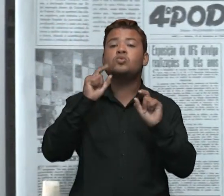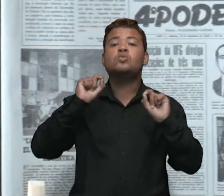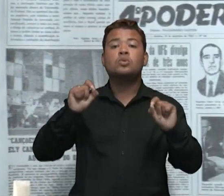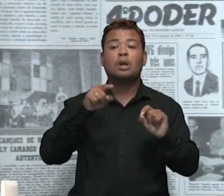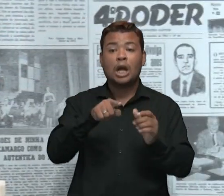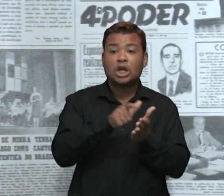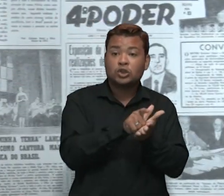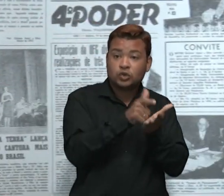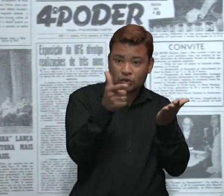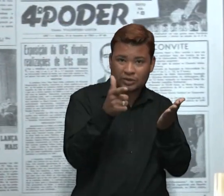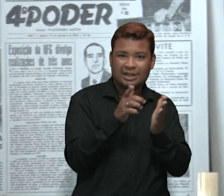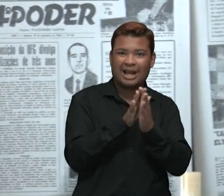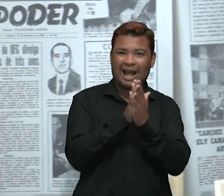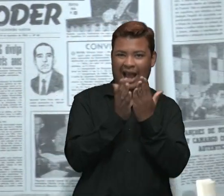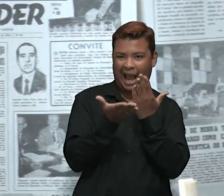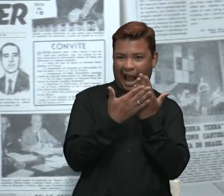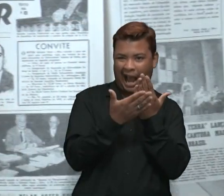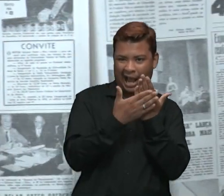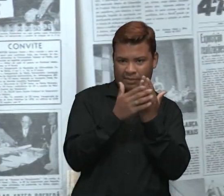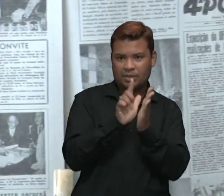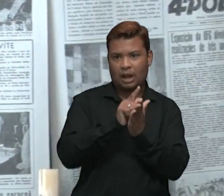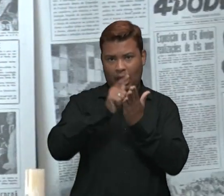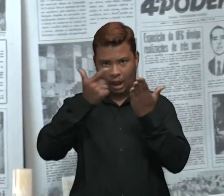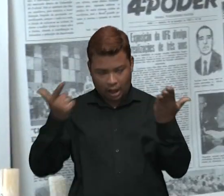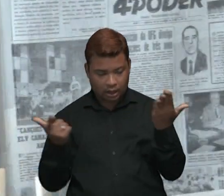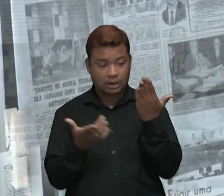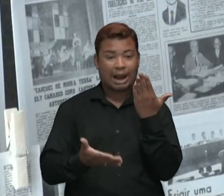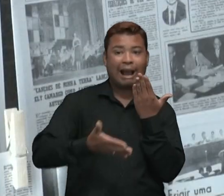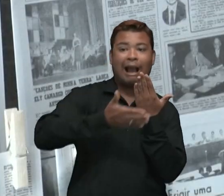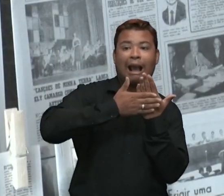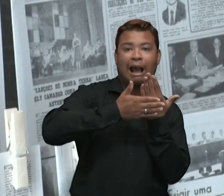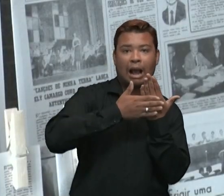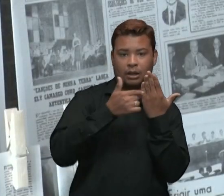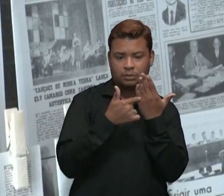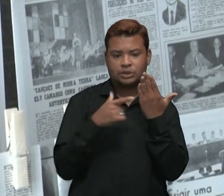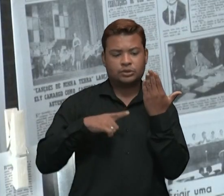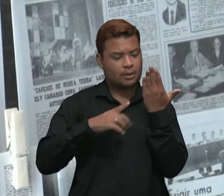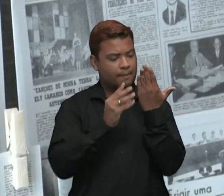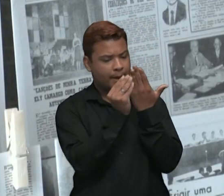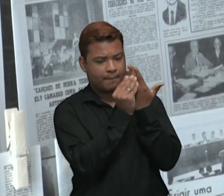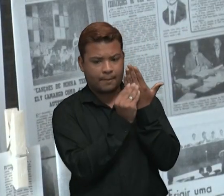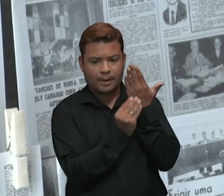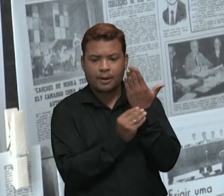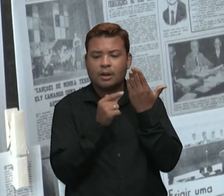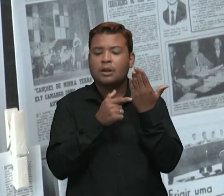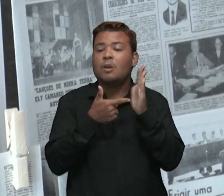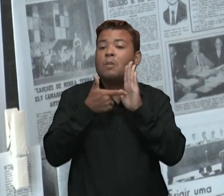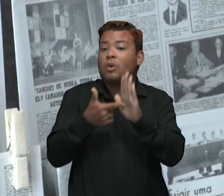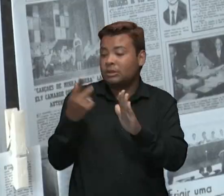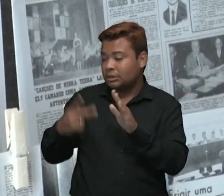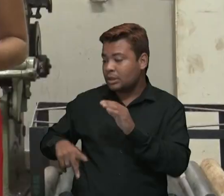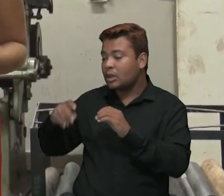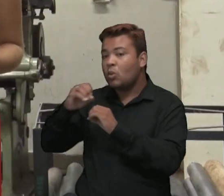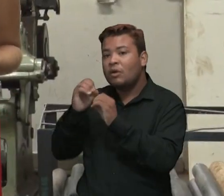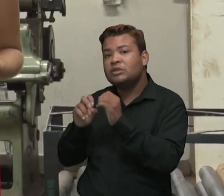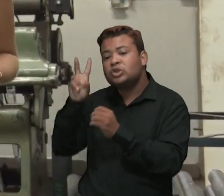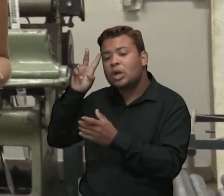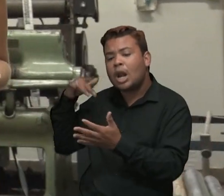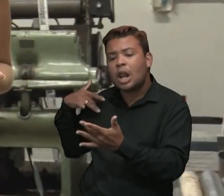tinha nas capas mesmo e dentro dele também no conteúdo registrado mesmo os primeiros anos de história da UFG, né?